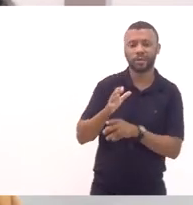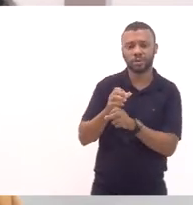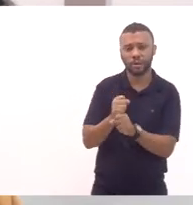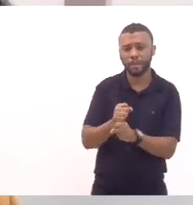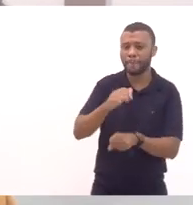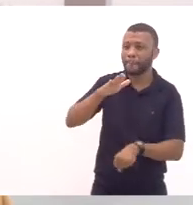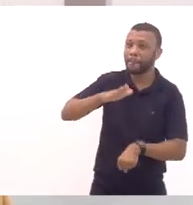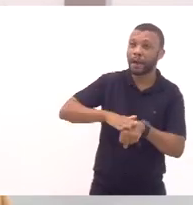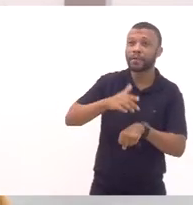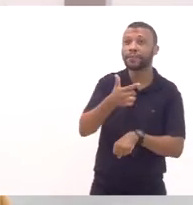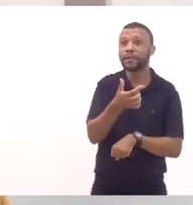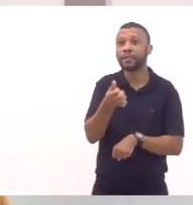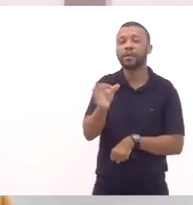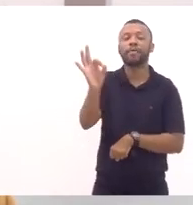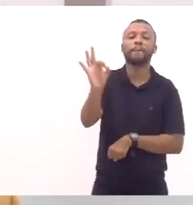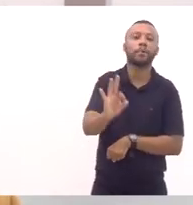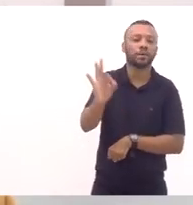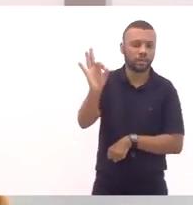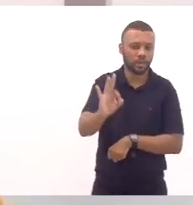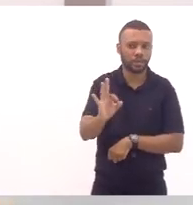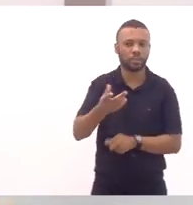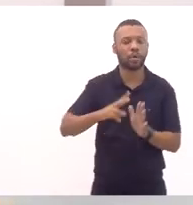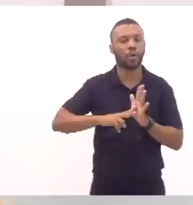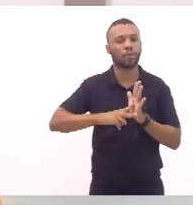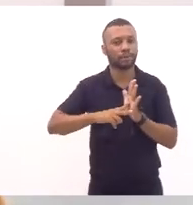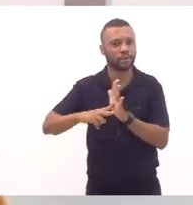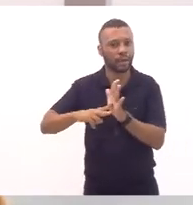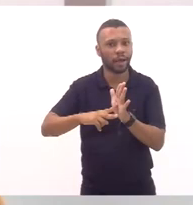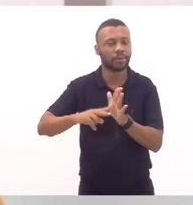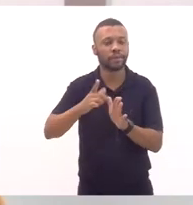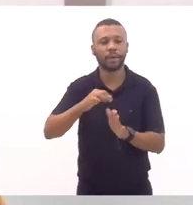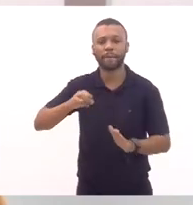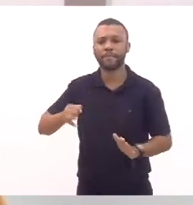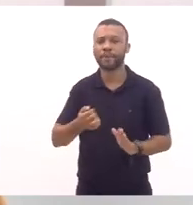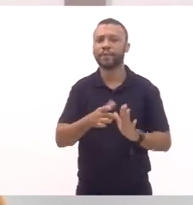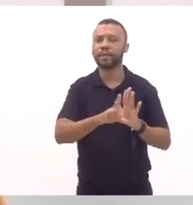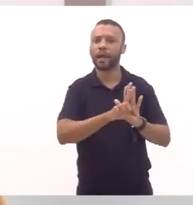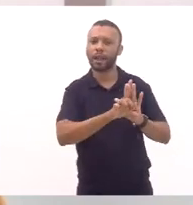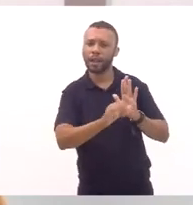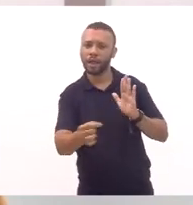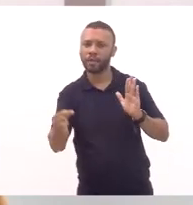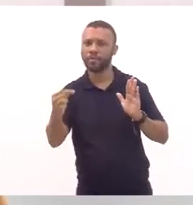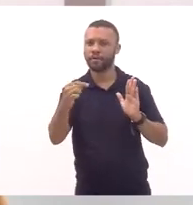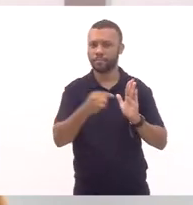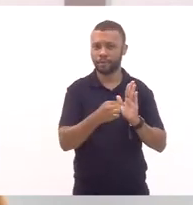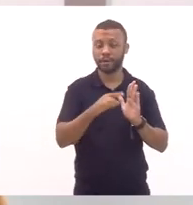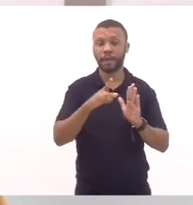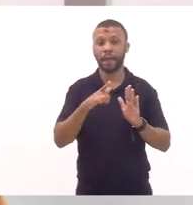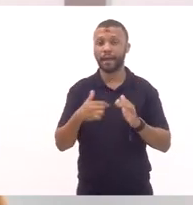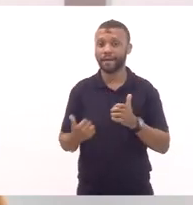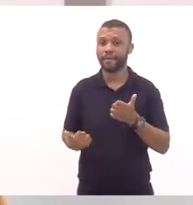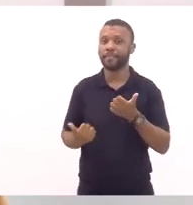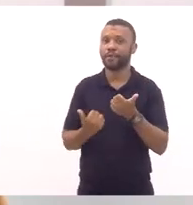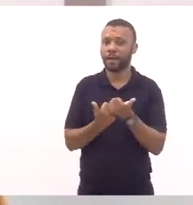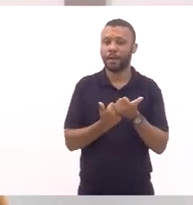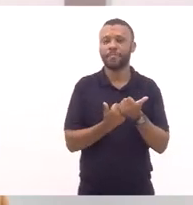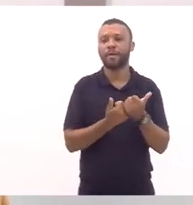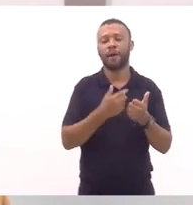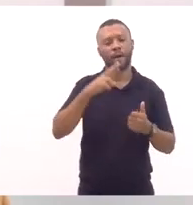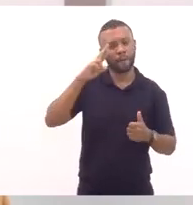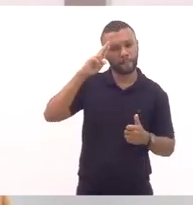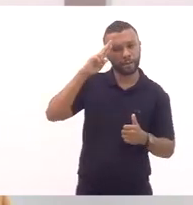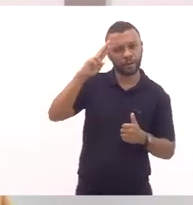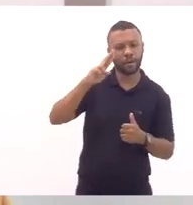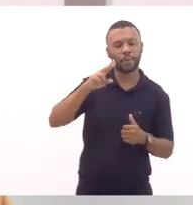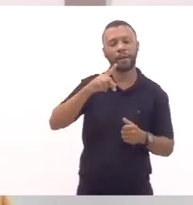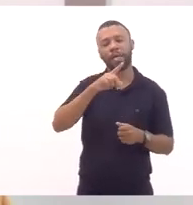cento aí, tá? Os sindicatos patronais, eles se aproveitam da legislação, que é muito mais favorável ao empregador, para protelar,